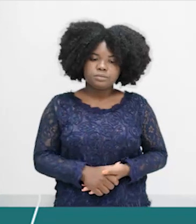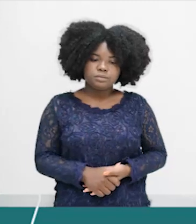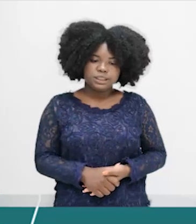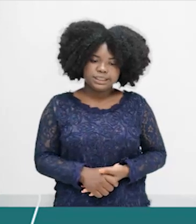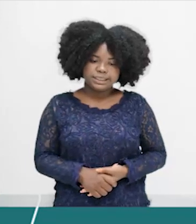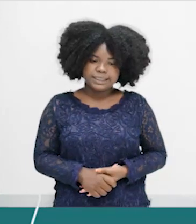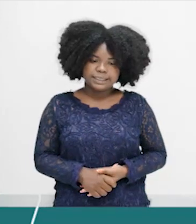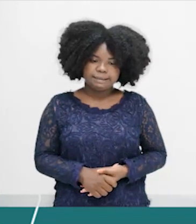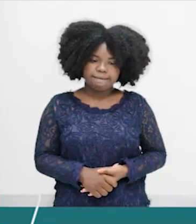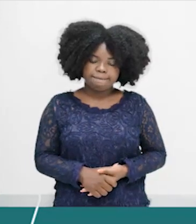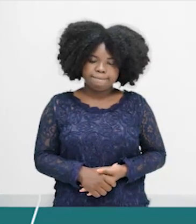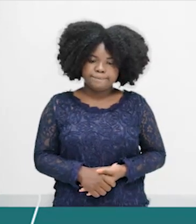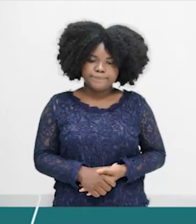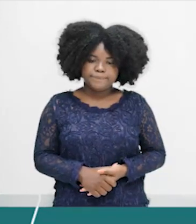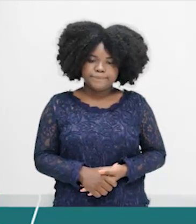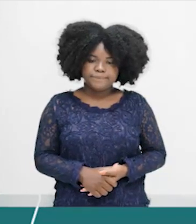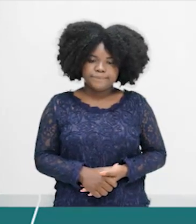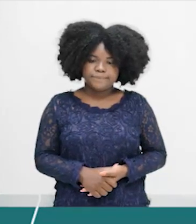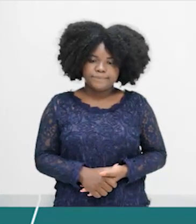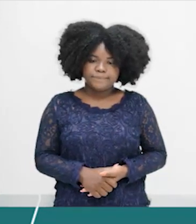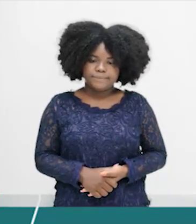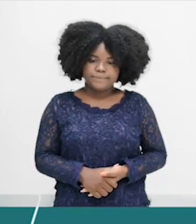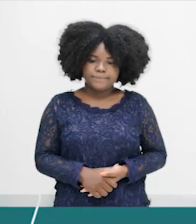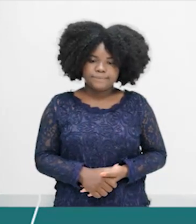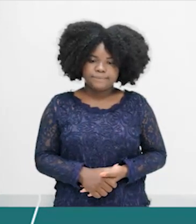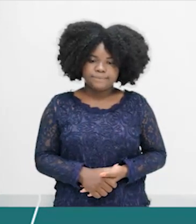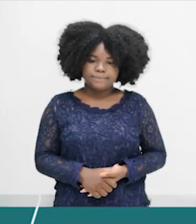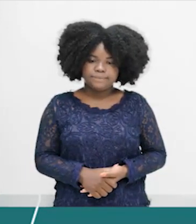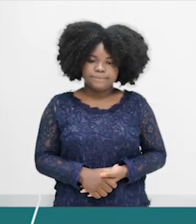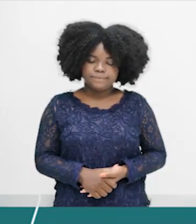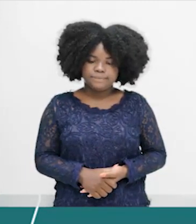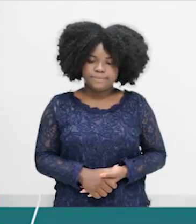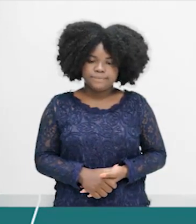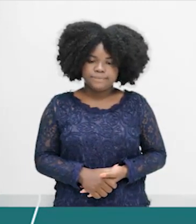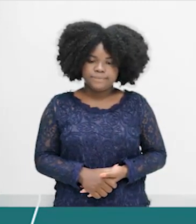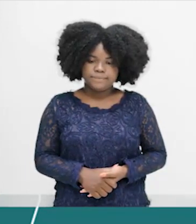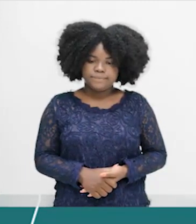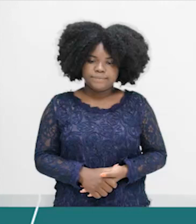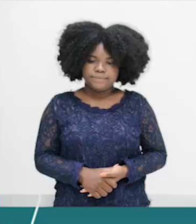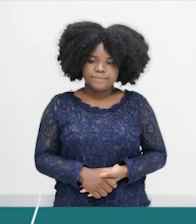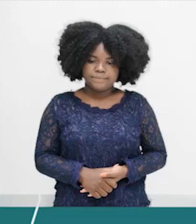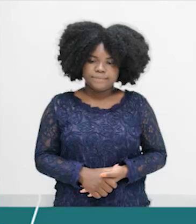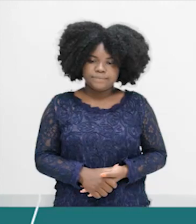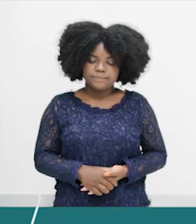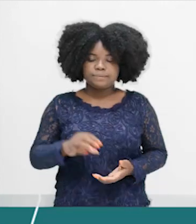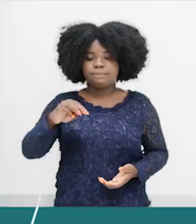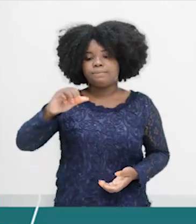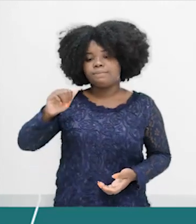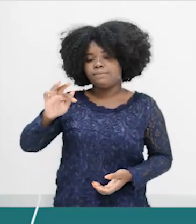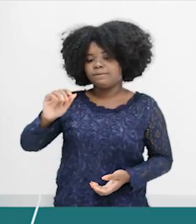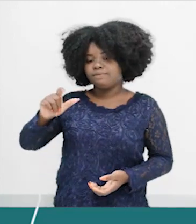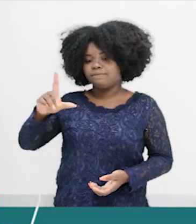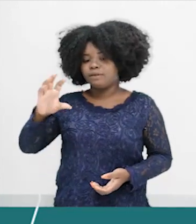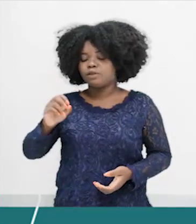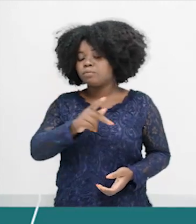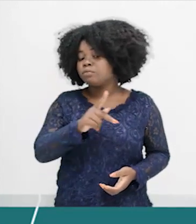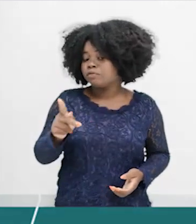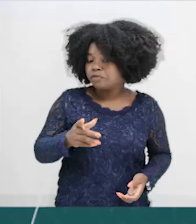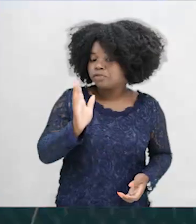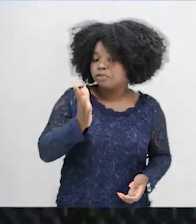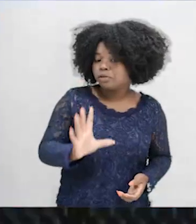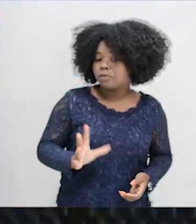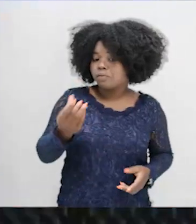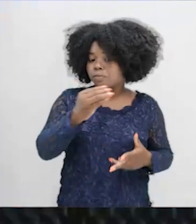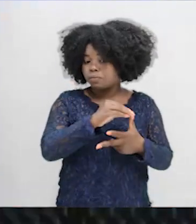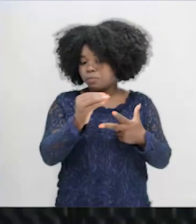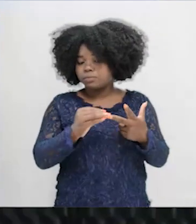seja melhor do que o anterior. Aposto que o ano que está começando espera que as pessoas sejam melhores. Mafalda. Professor, já vi isso no Enem. Pois